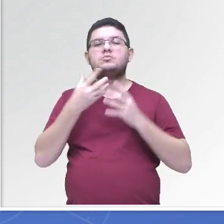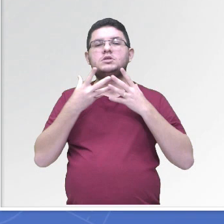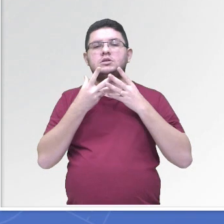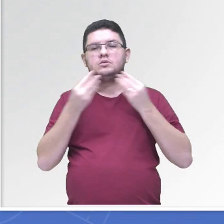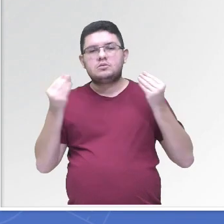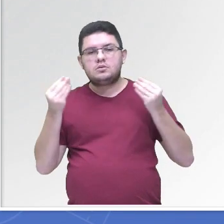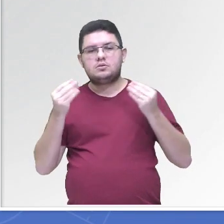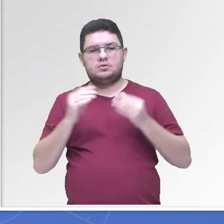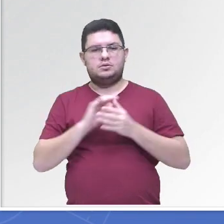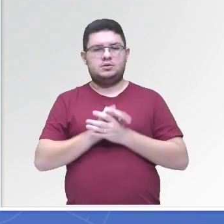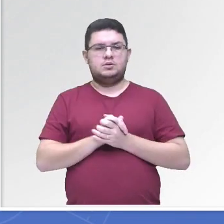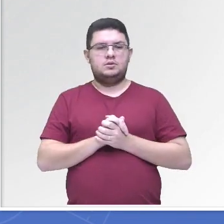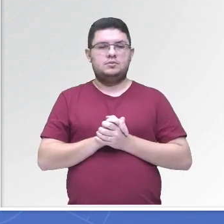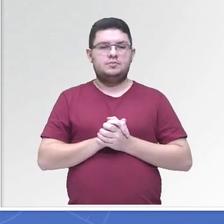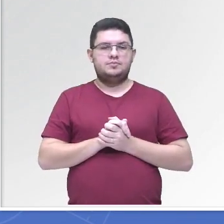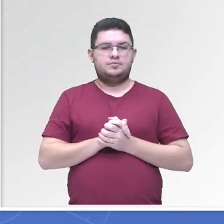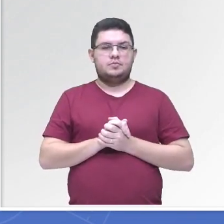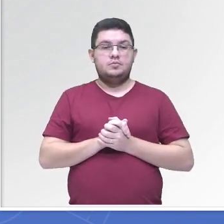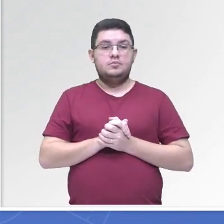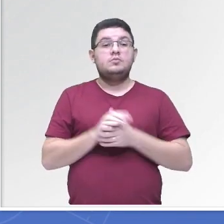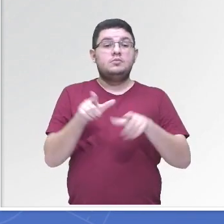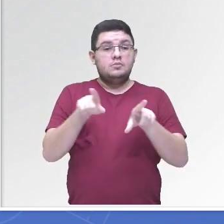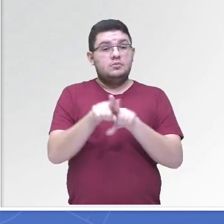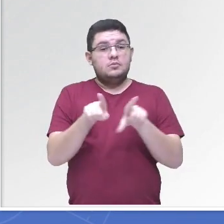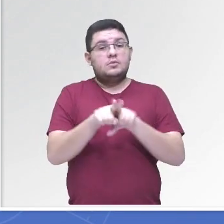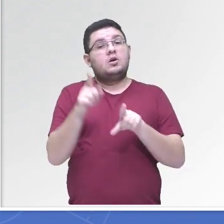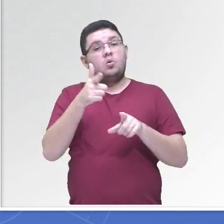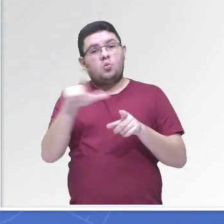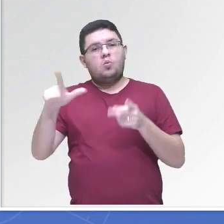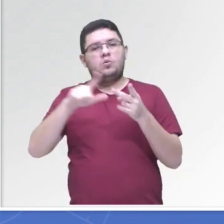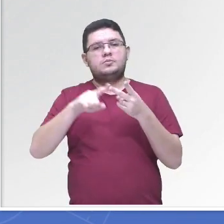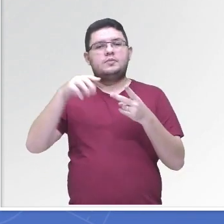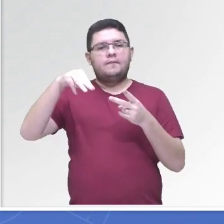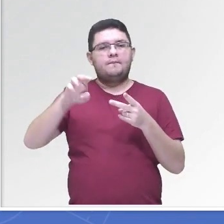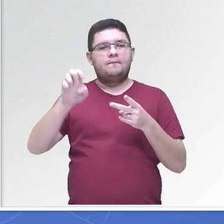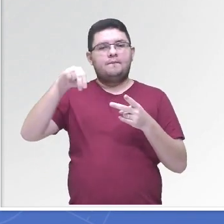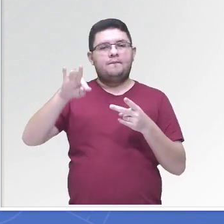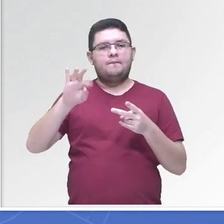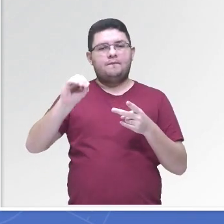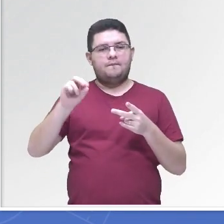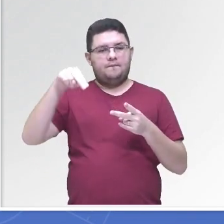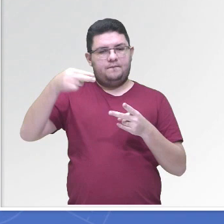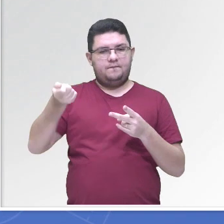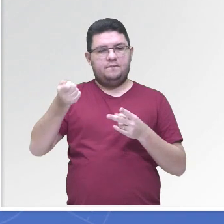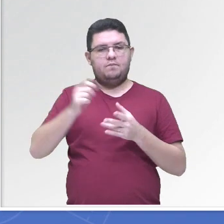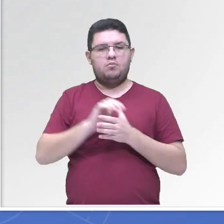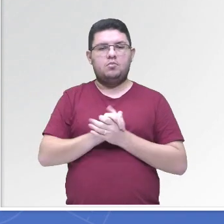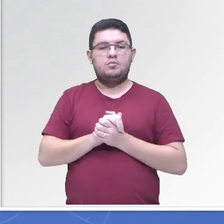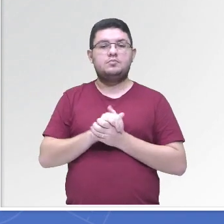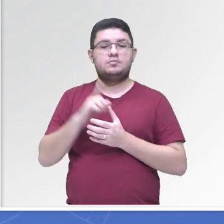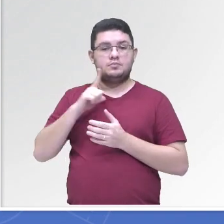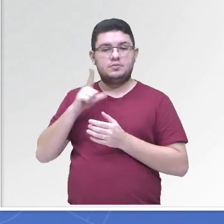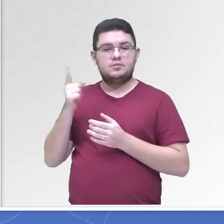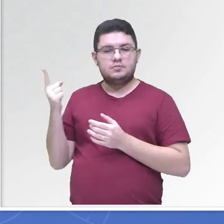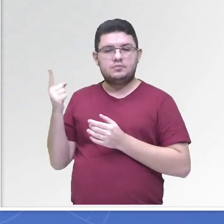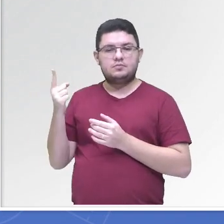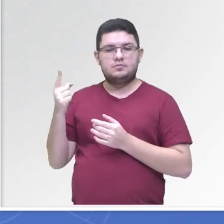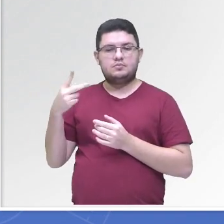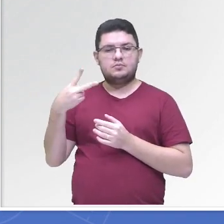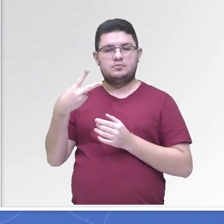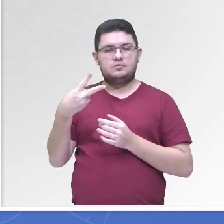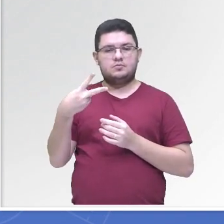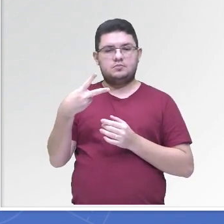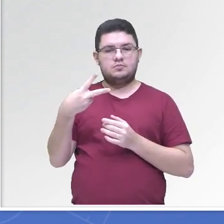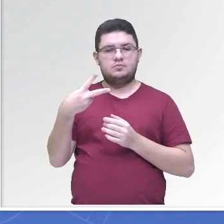presente no hortelã é a mentona. Mentona se caracteriza pela presença desse grupo funcional na